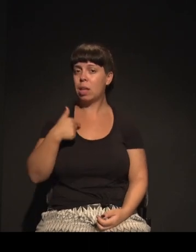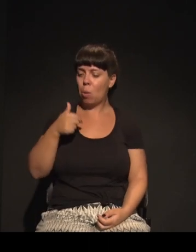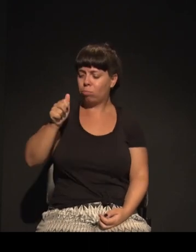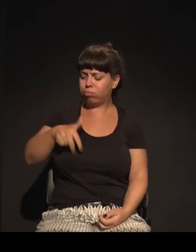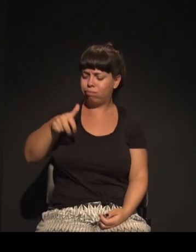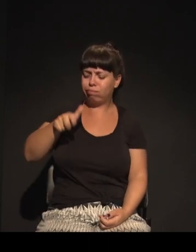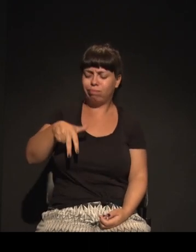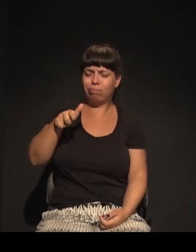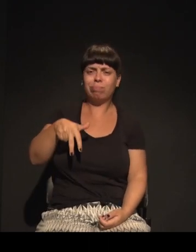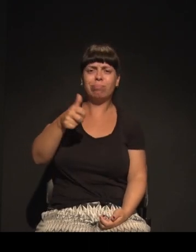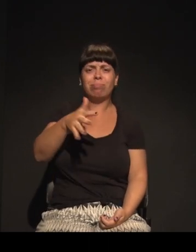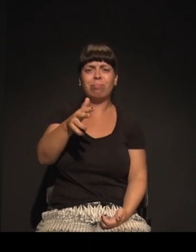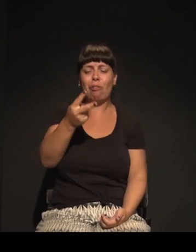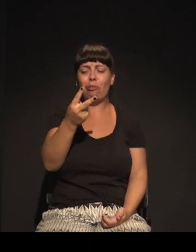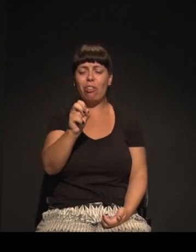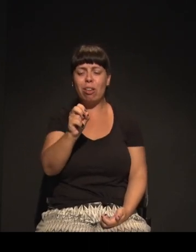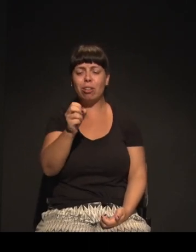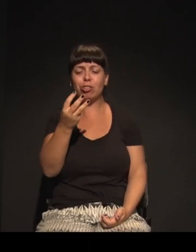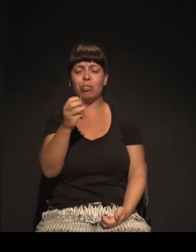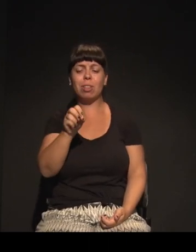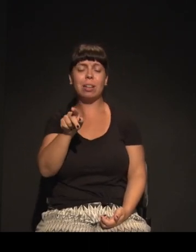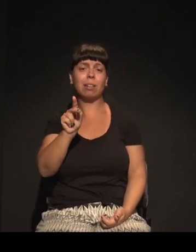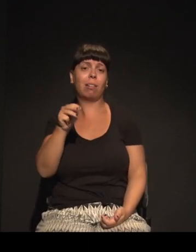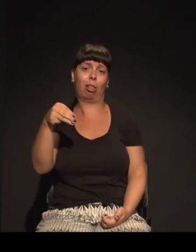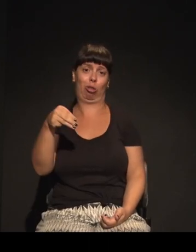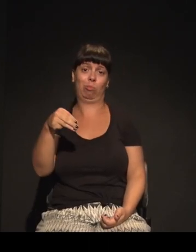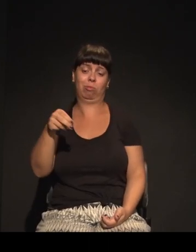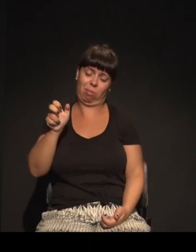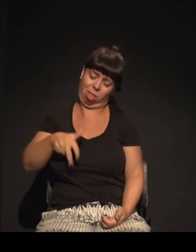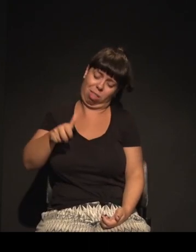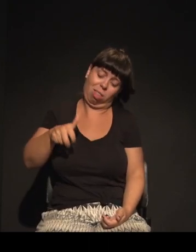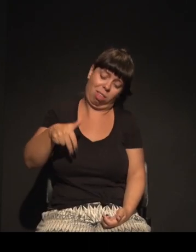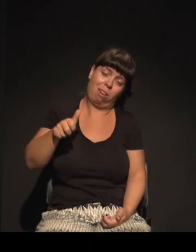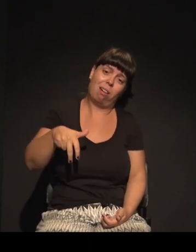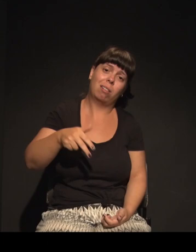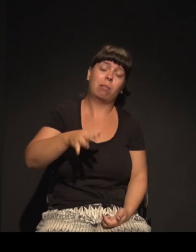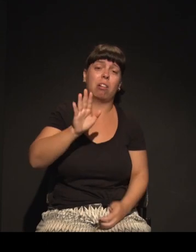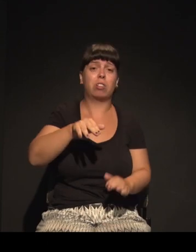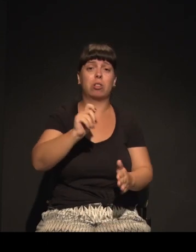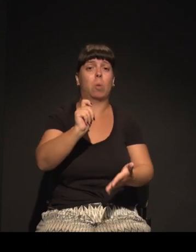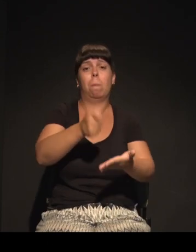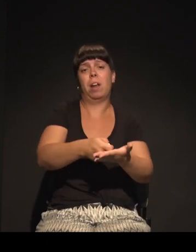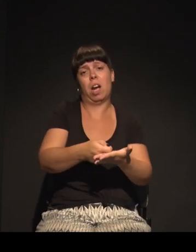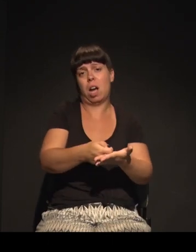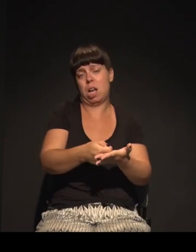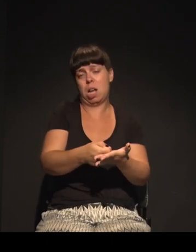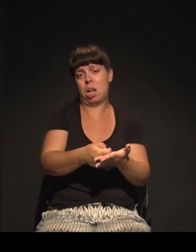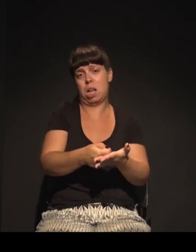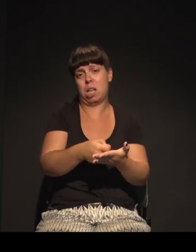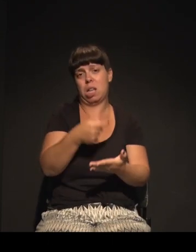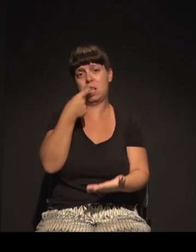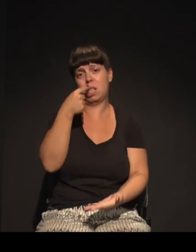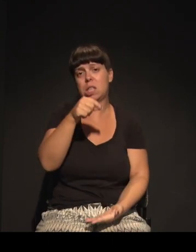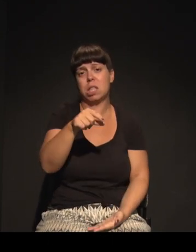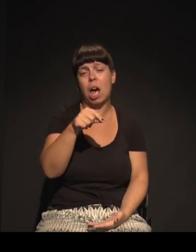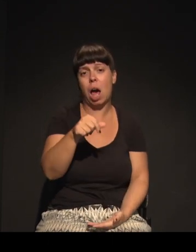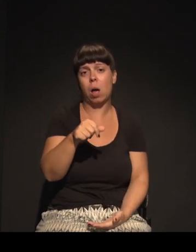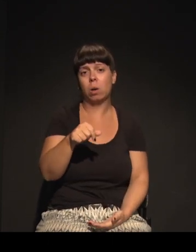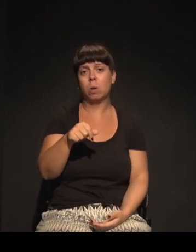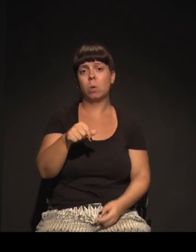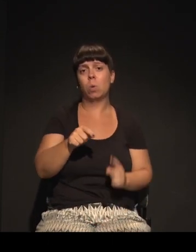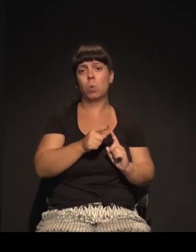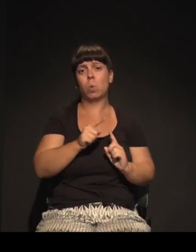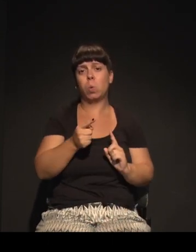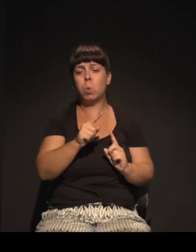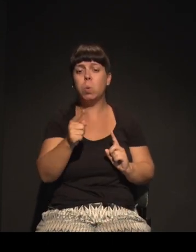30 quilômetros trave em comprar às vezes um salseiro a alguma coisa bem e era bem longe e